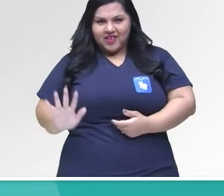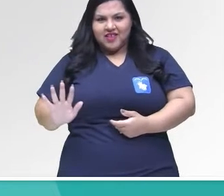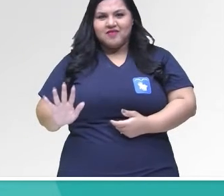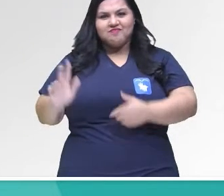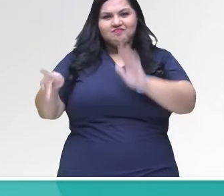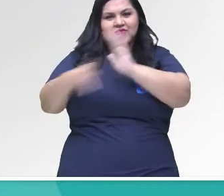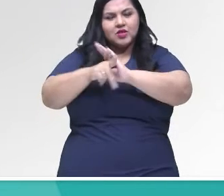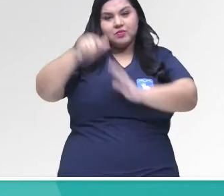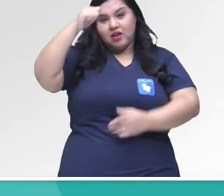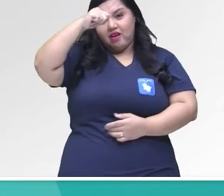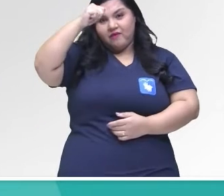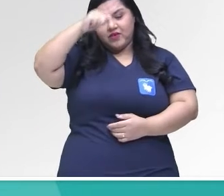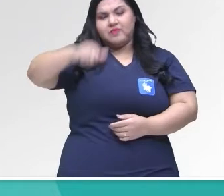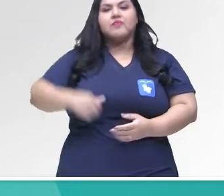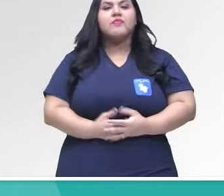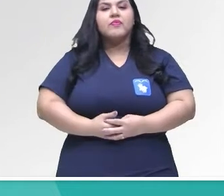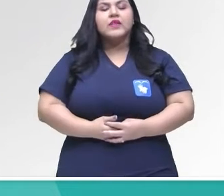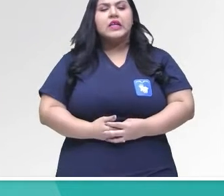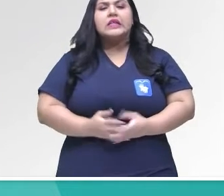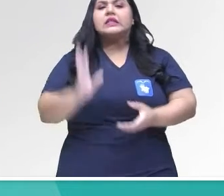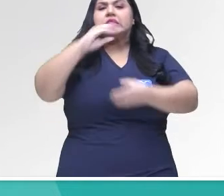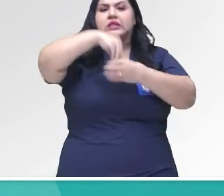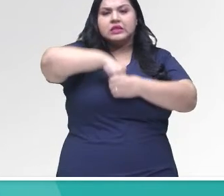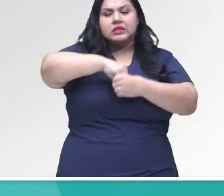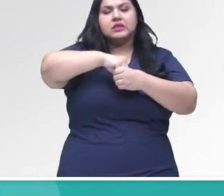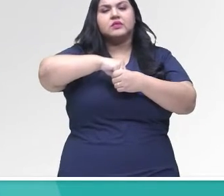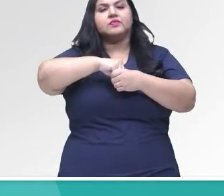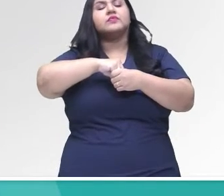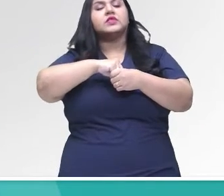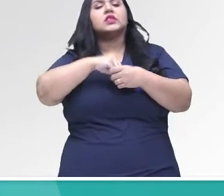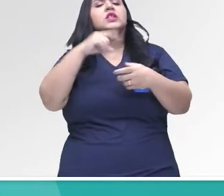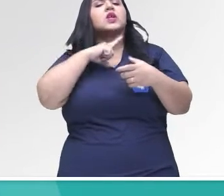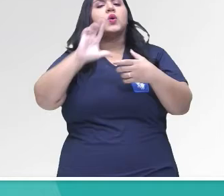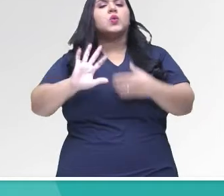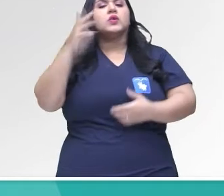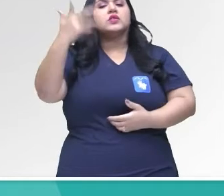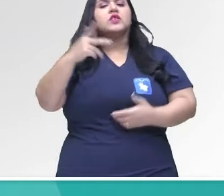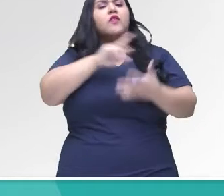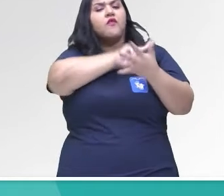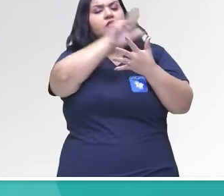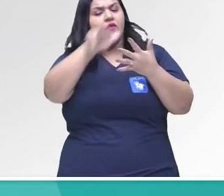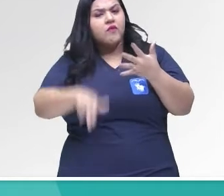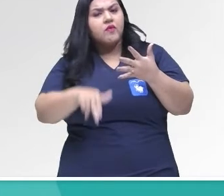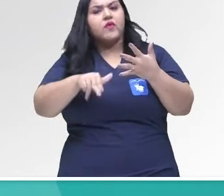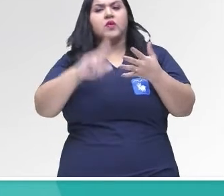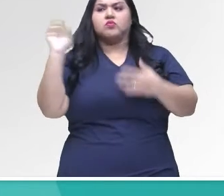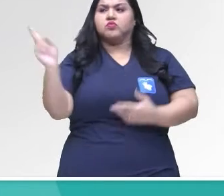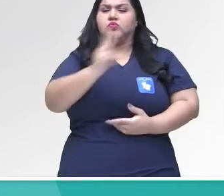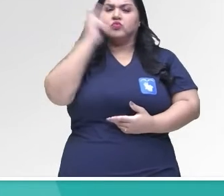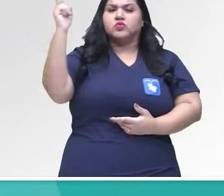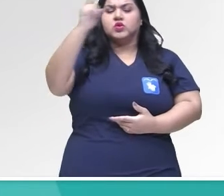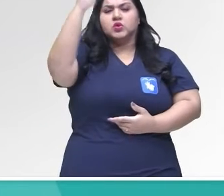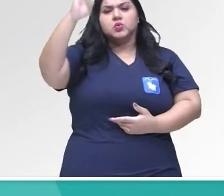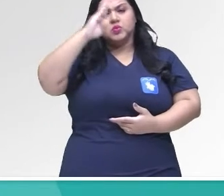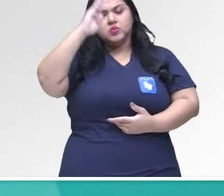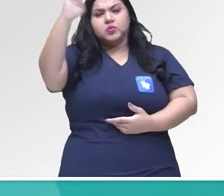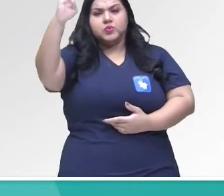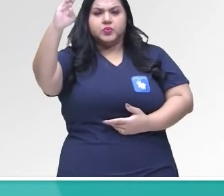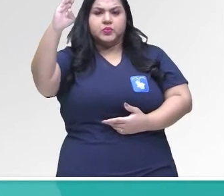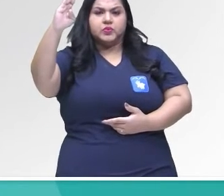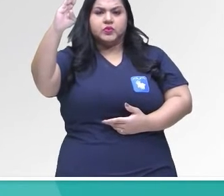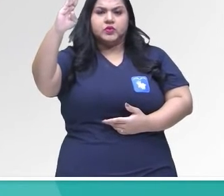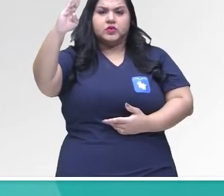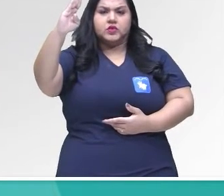bom? E aí, dentro dessa miscigenação que acontece, eles vão valorizar principalmente